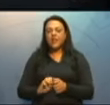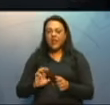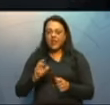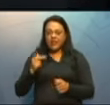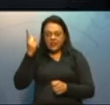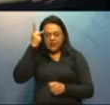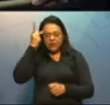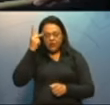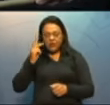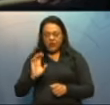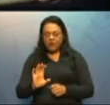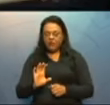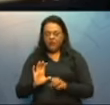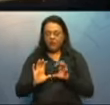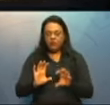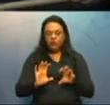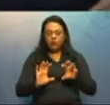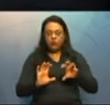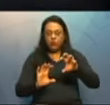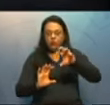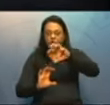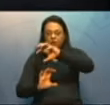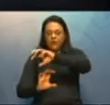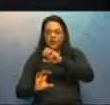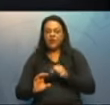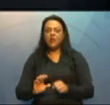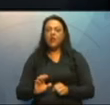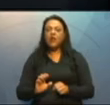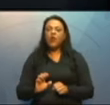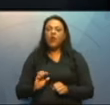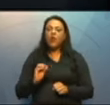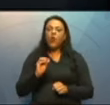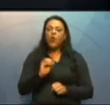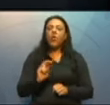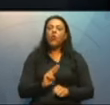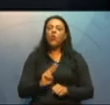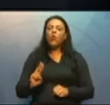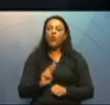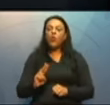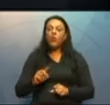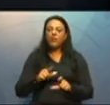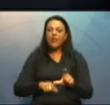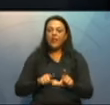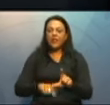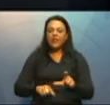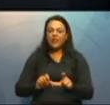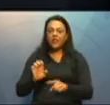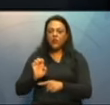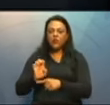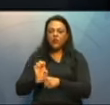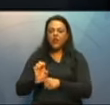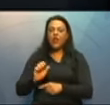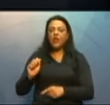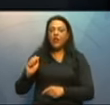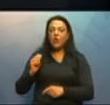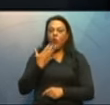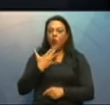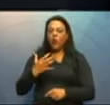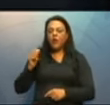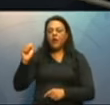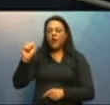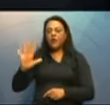vizinhos. Vejam só. E voltem essa videoaula quantas vezes for preciso para que